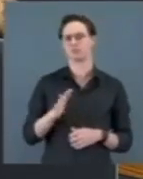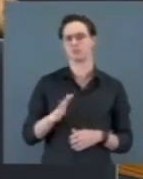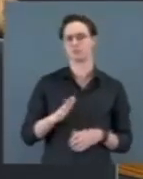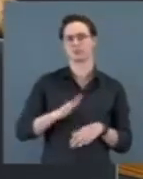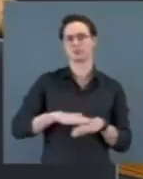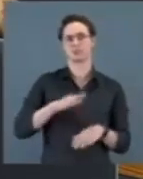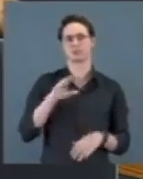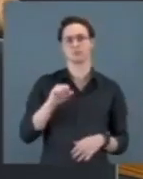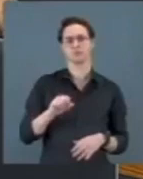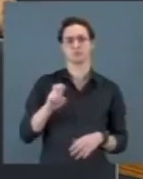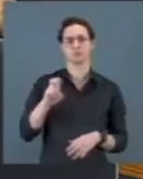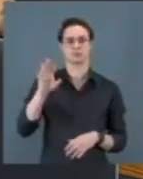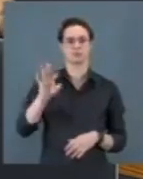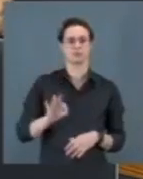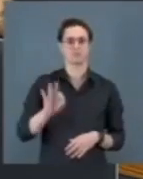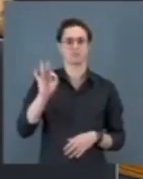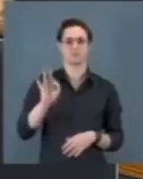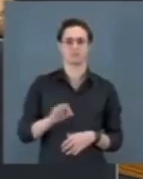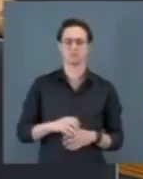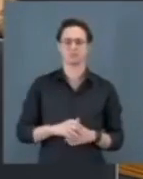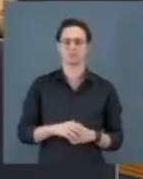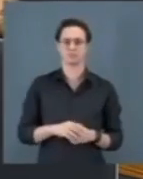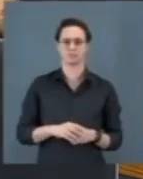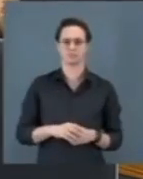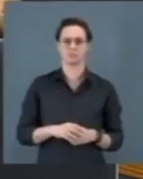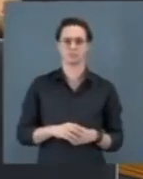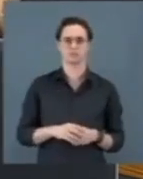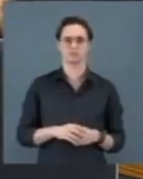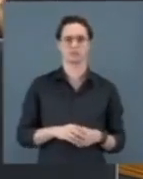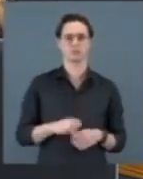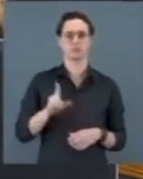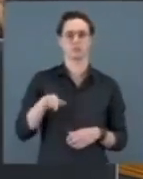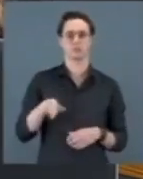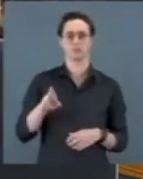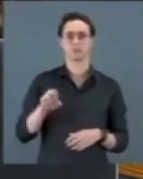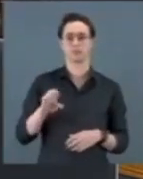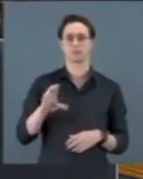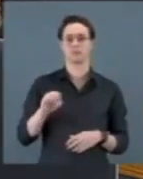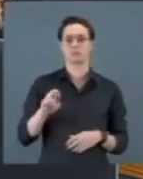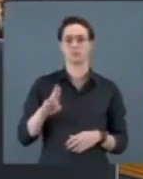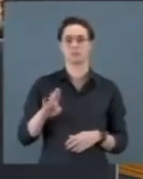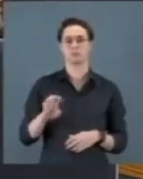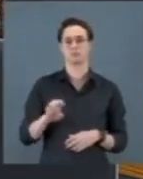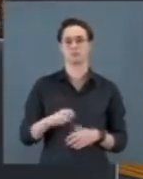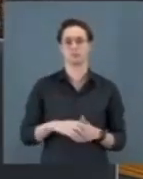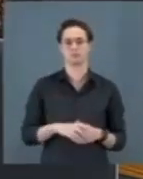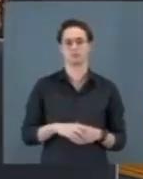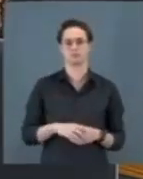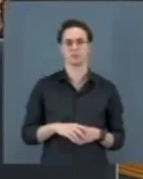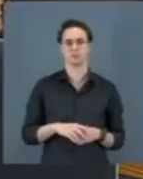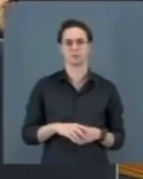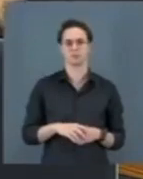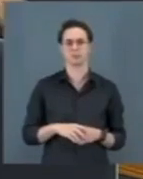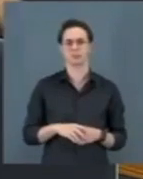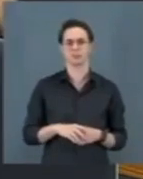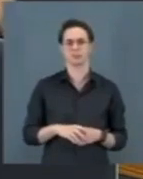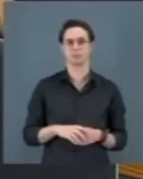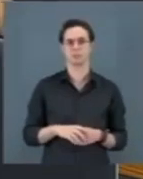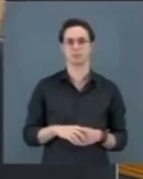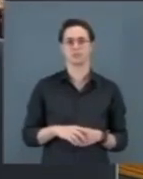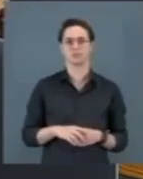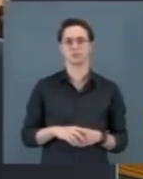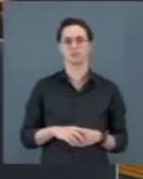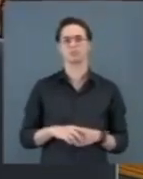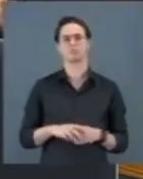de 85%, que é um recorde, e